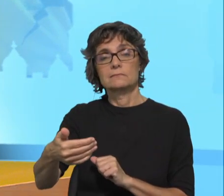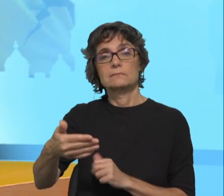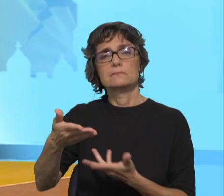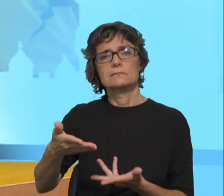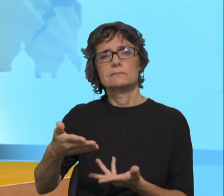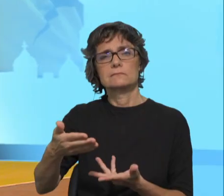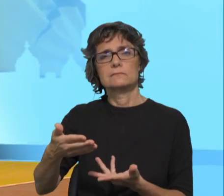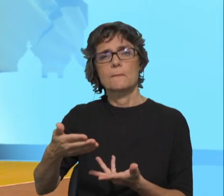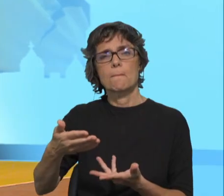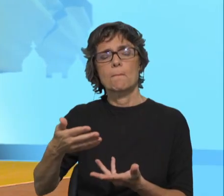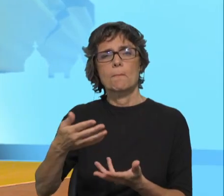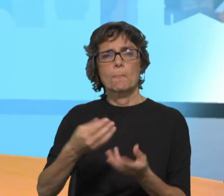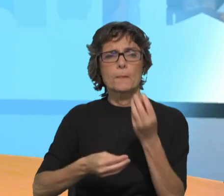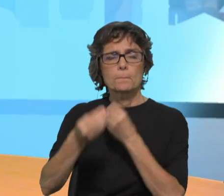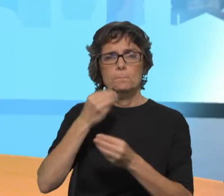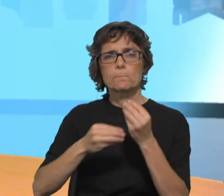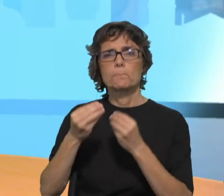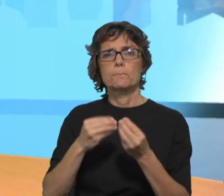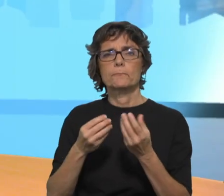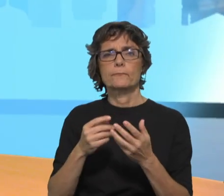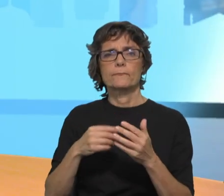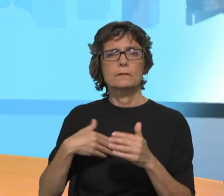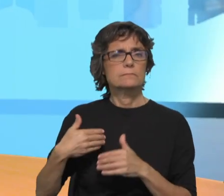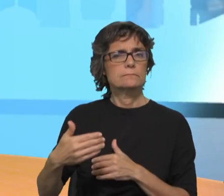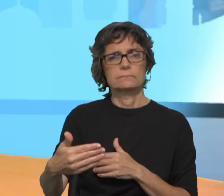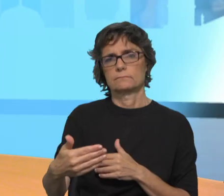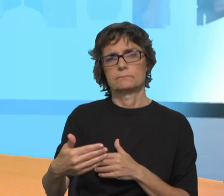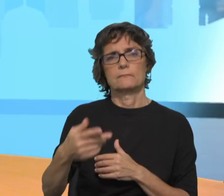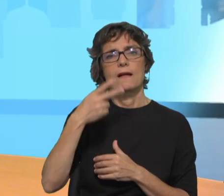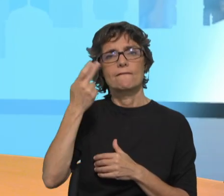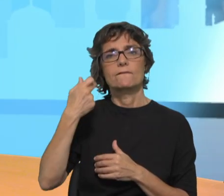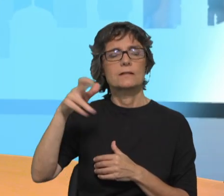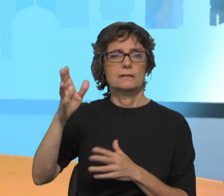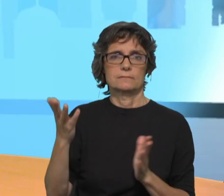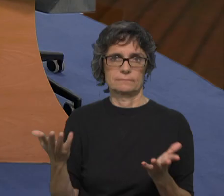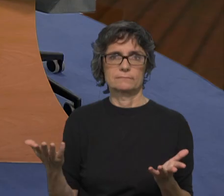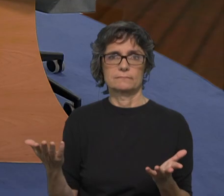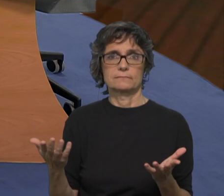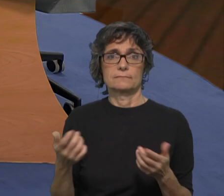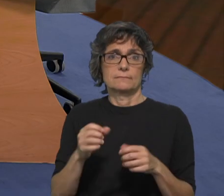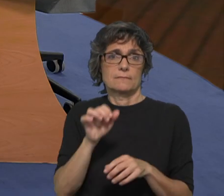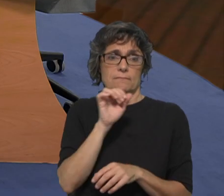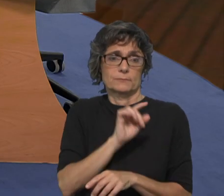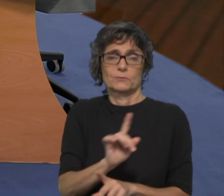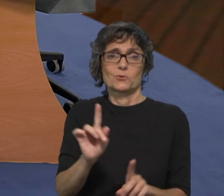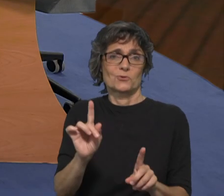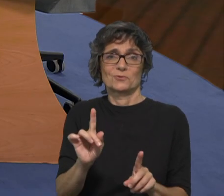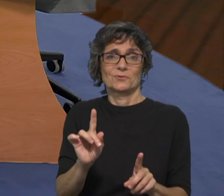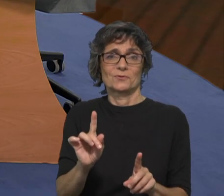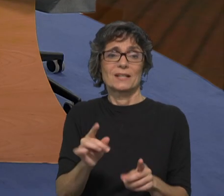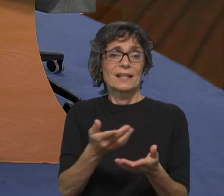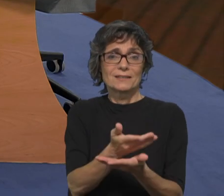e que nos dá a vida eterna. Não é por acaso que tudo isto se realiza a partir daquela que